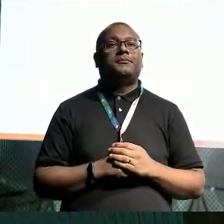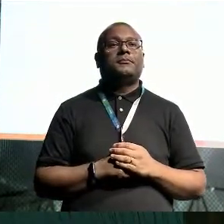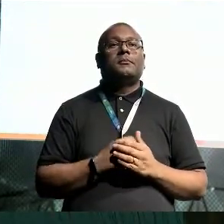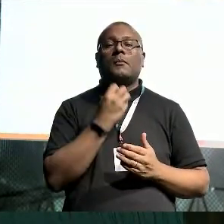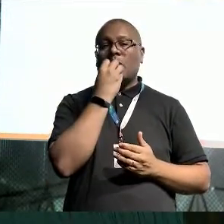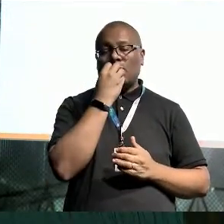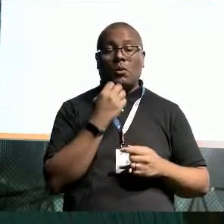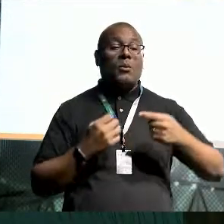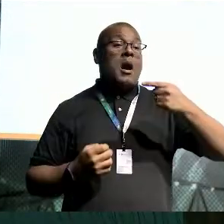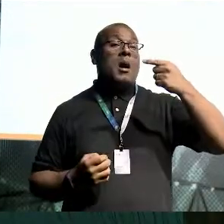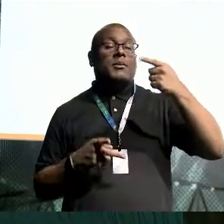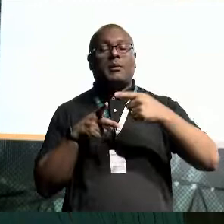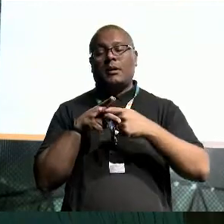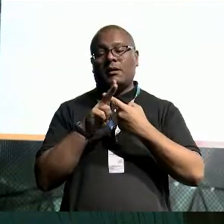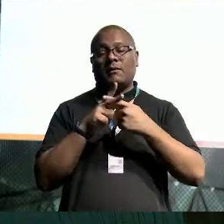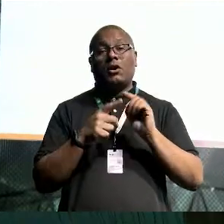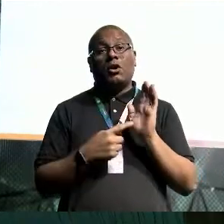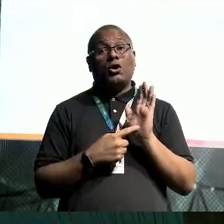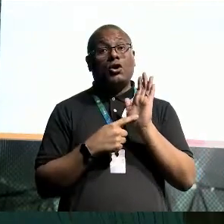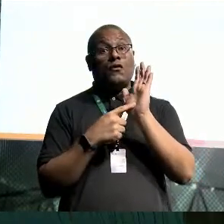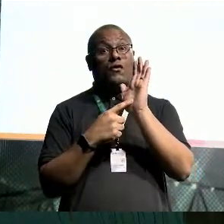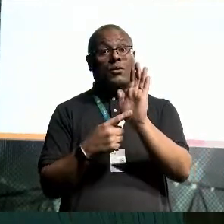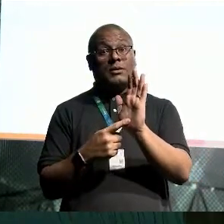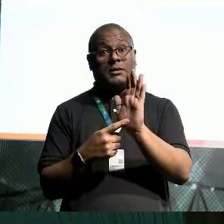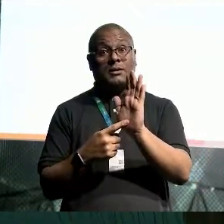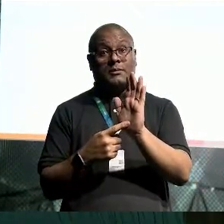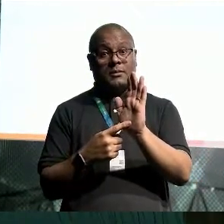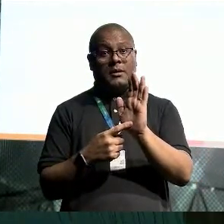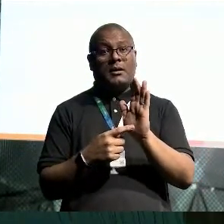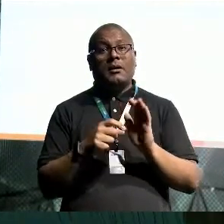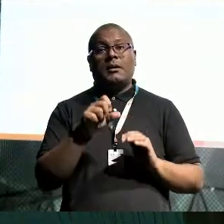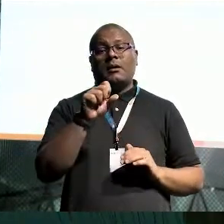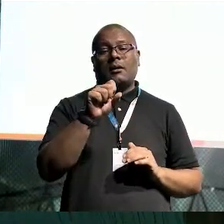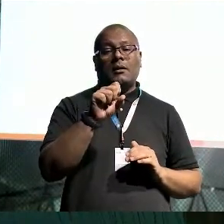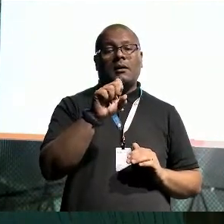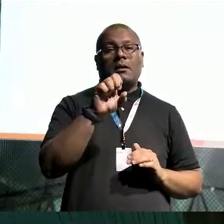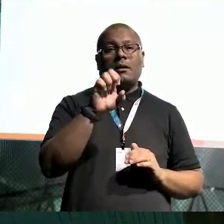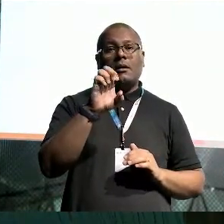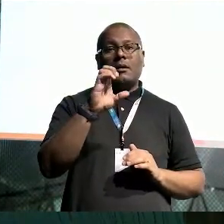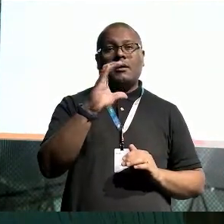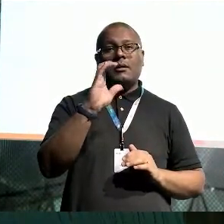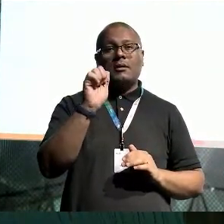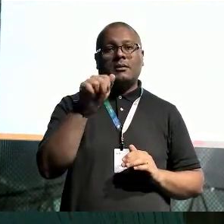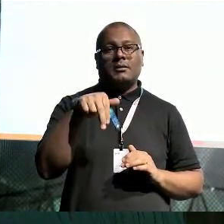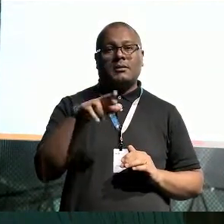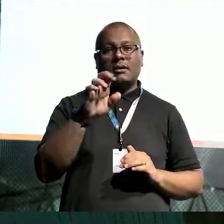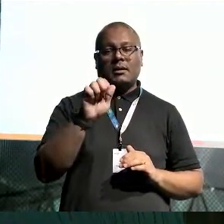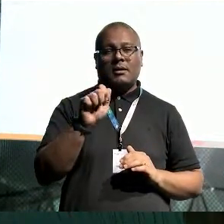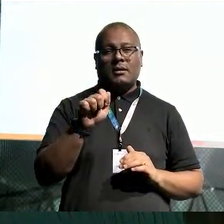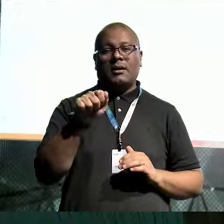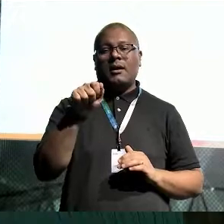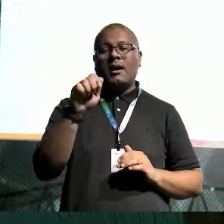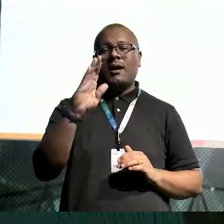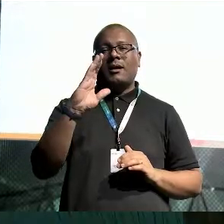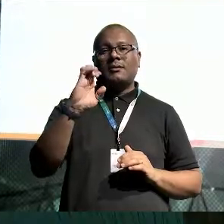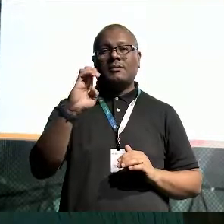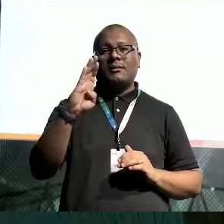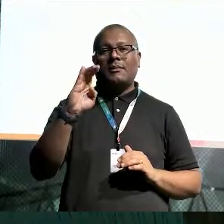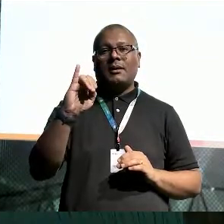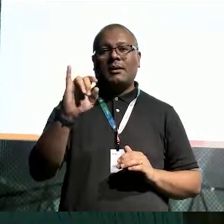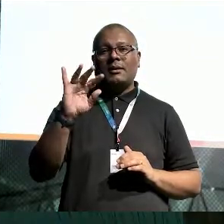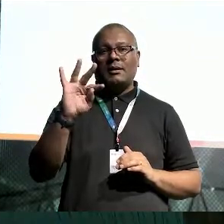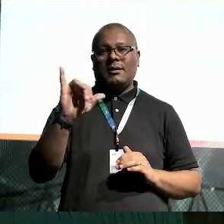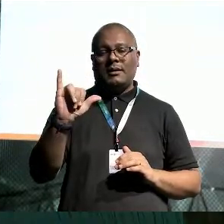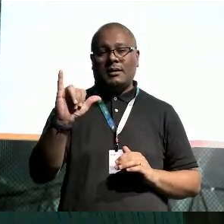Bom, a primeira ferramenta que eu vou apresentar para vocês, então, é o Scanner Accessibility. Ele é do Google e ele